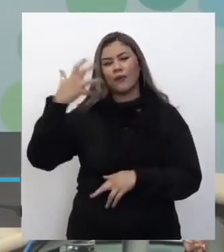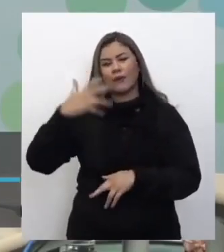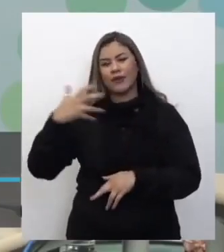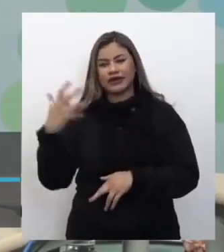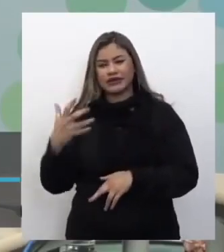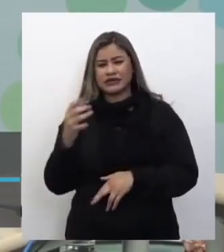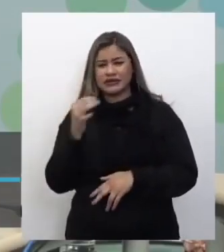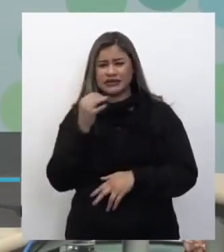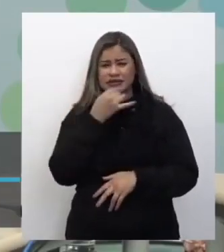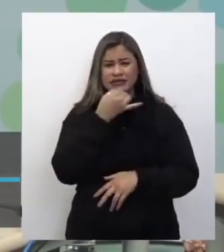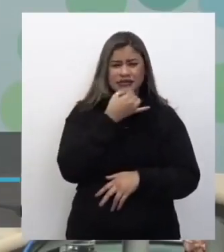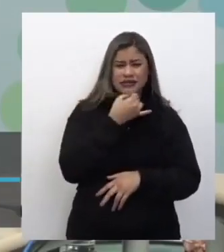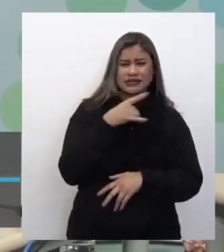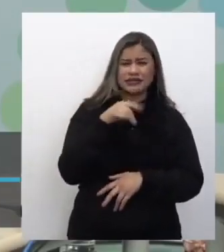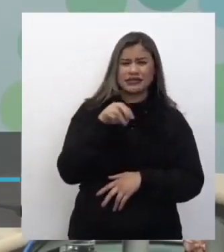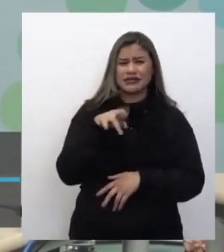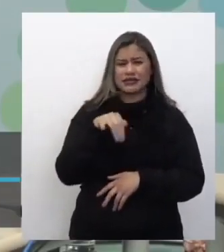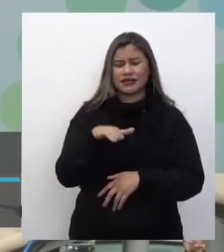A Alicia, suspense.